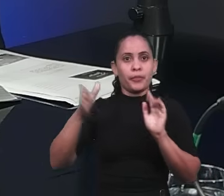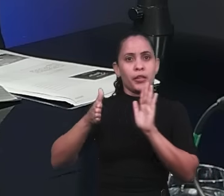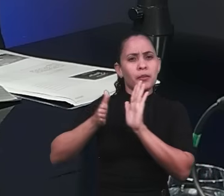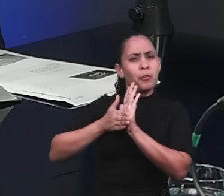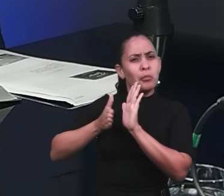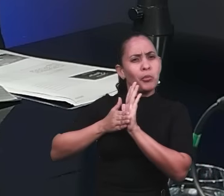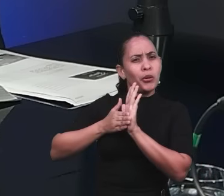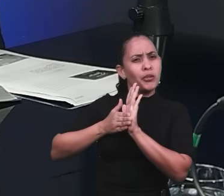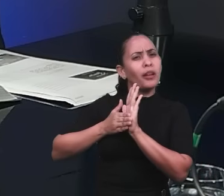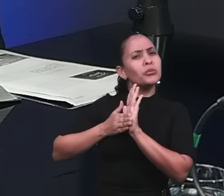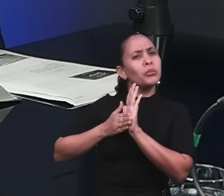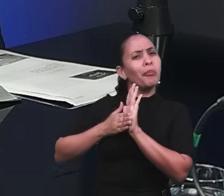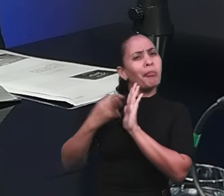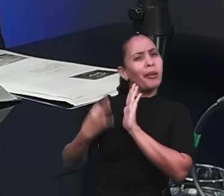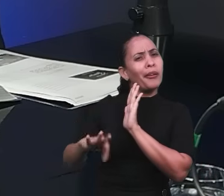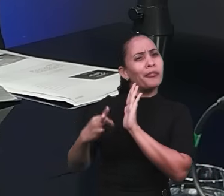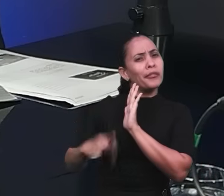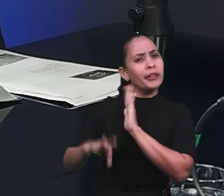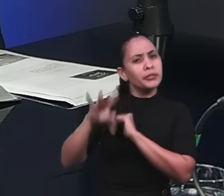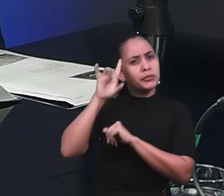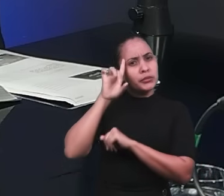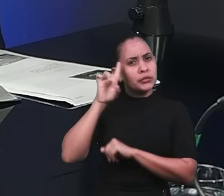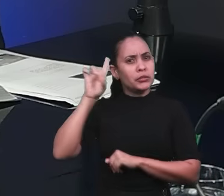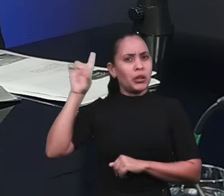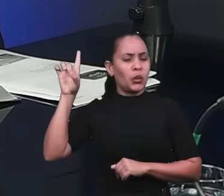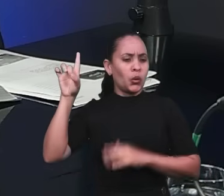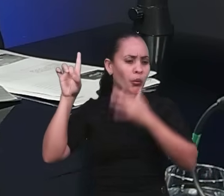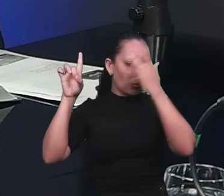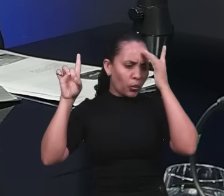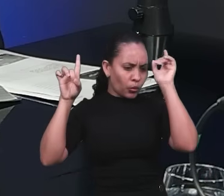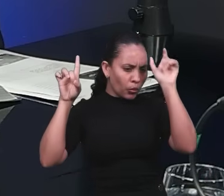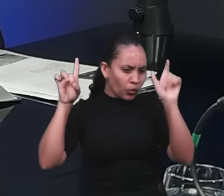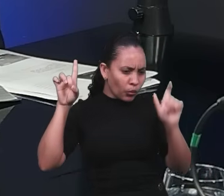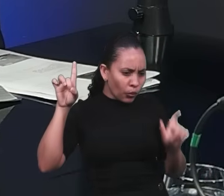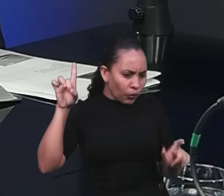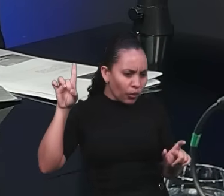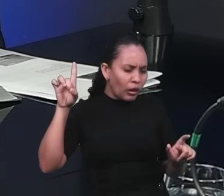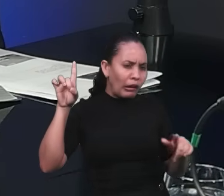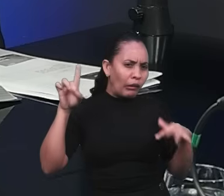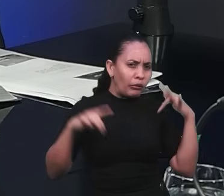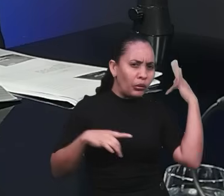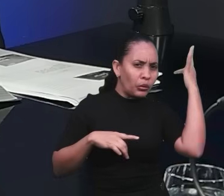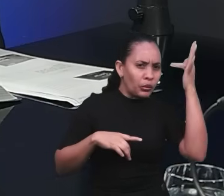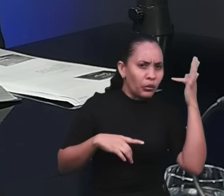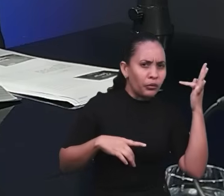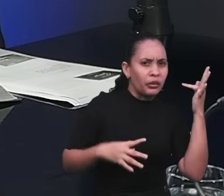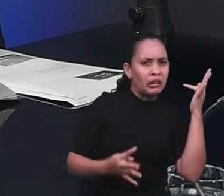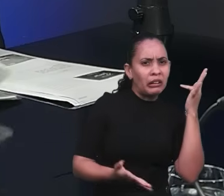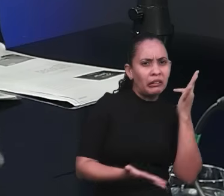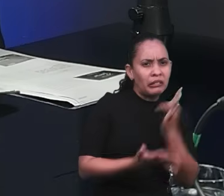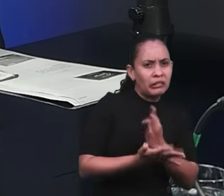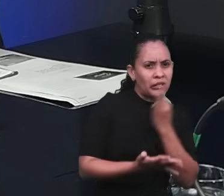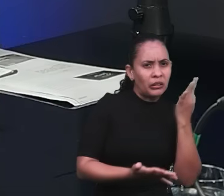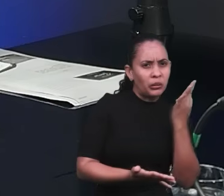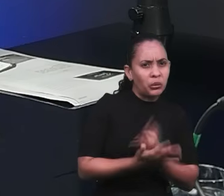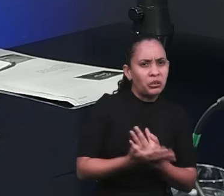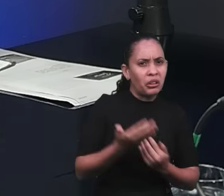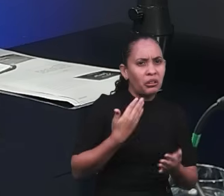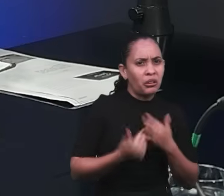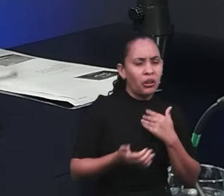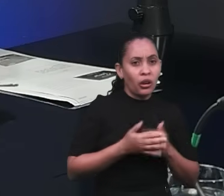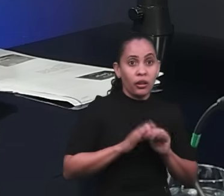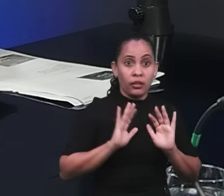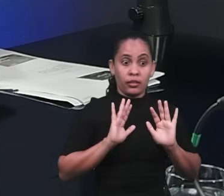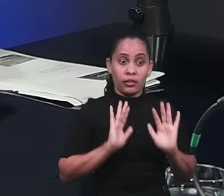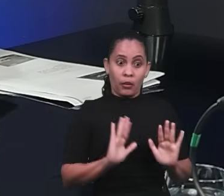projeto, Deus não colocou, não foi num livro de história, num livro de filosofia ou teologia, ou um livro qualquer.